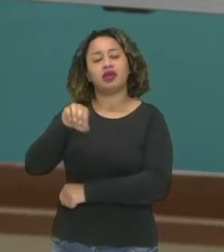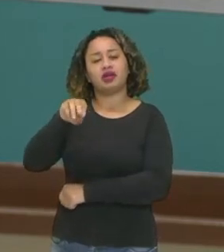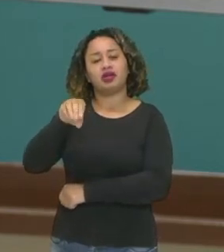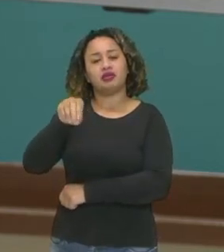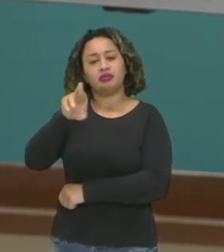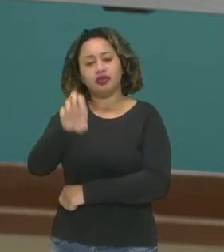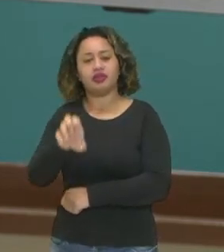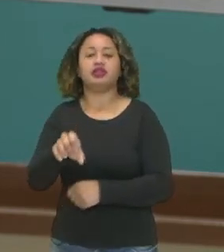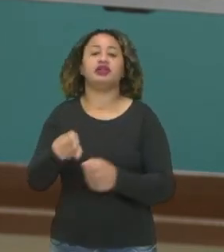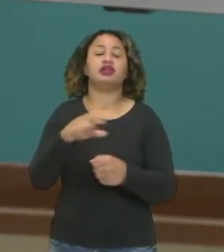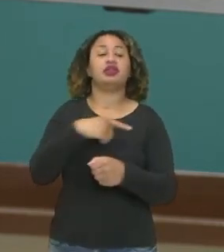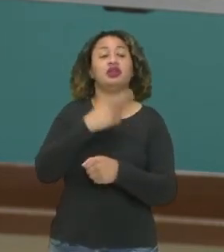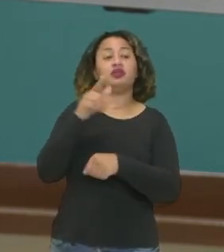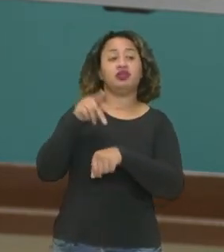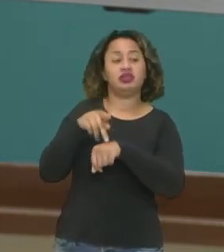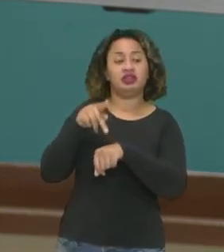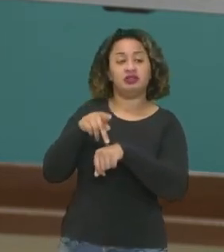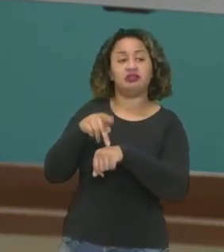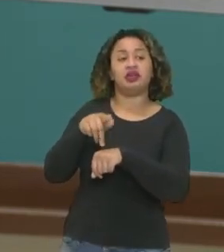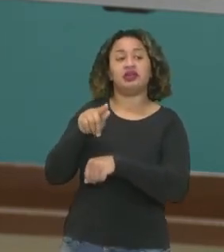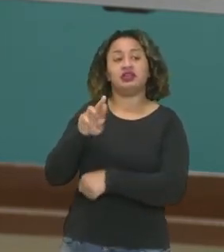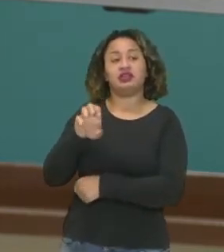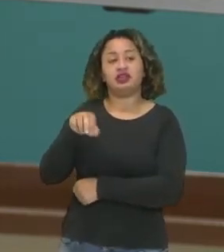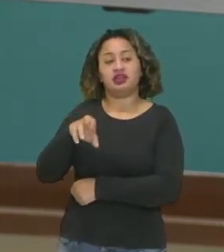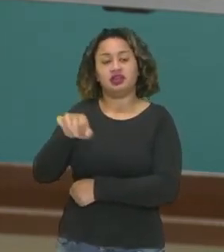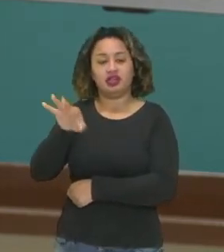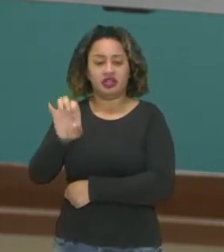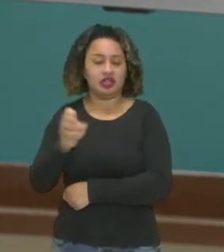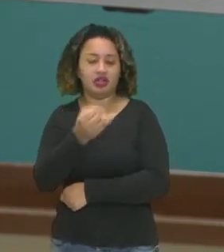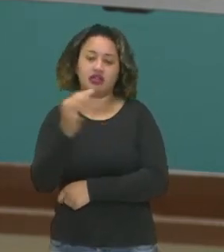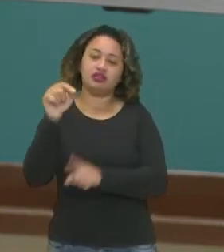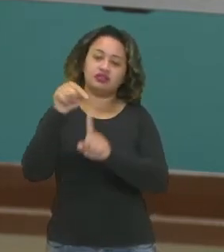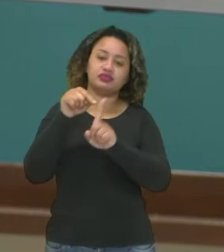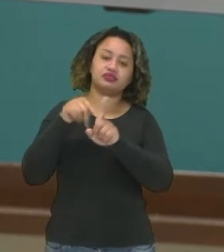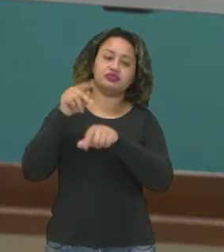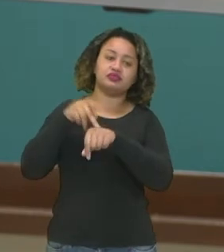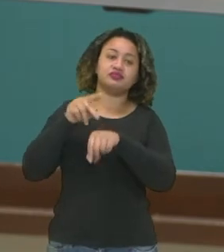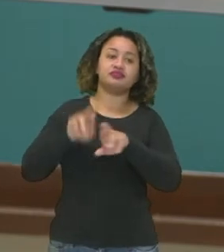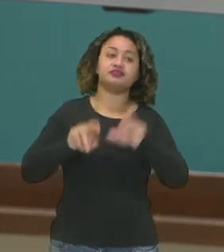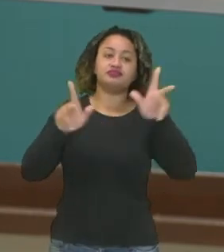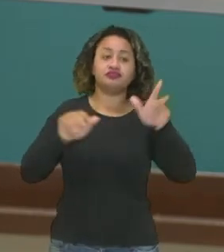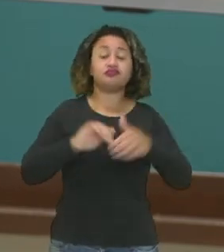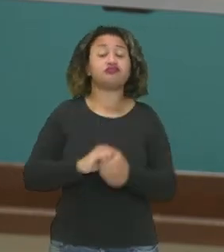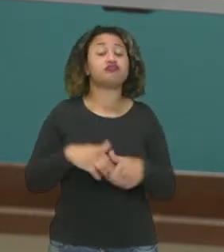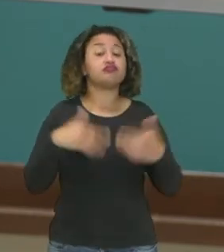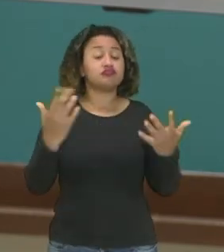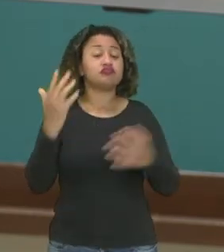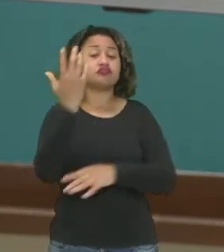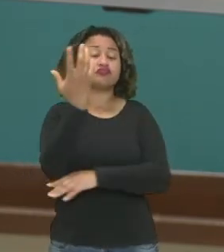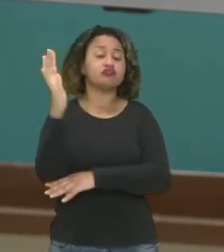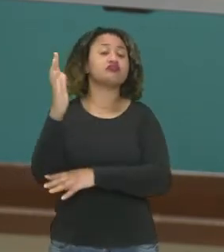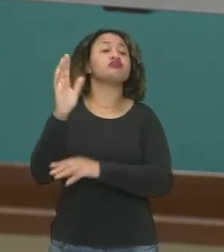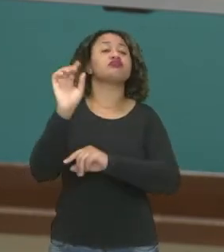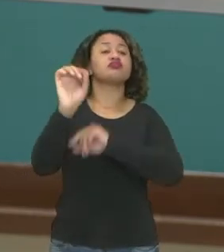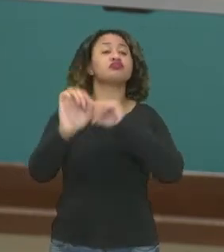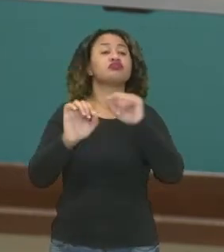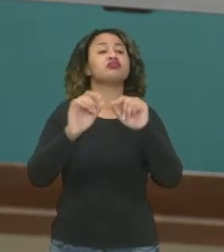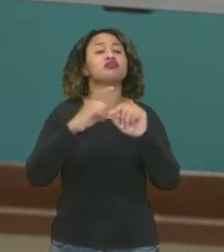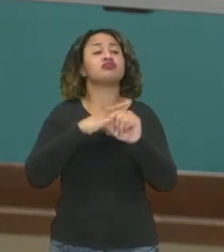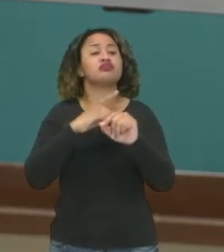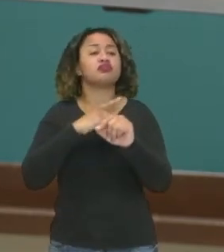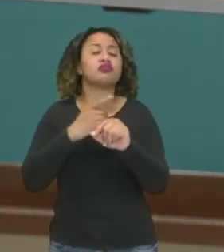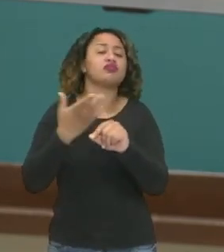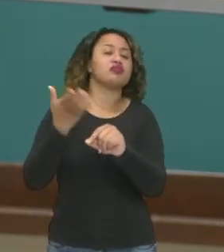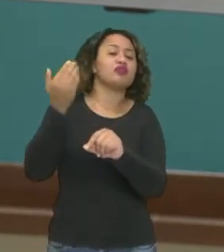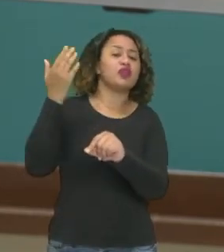ok? Então, os tipos de rochas diferenciadas, tá bom? E dentro do extrativismo vegetal, nós teríamos aí no